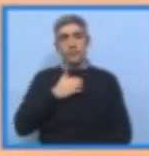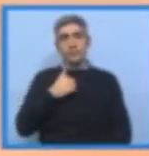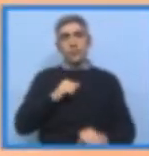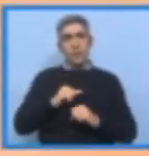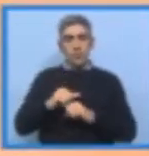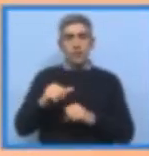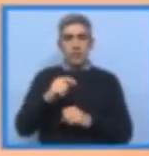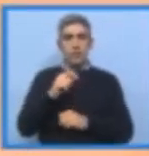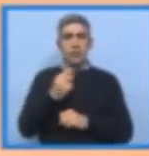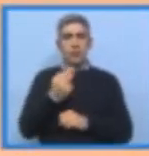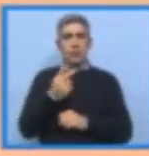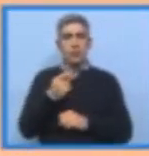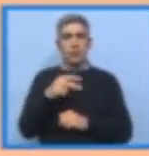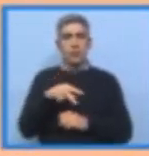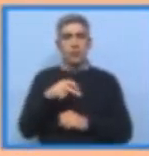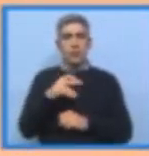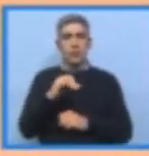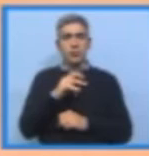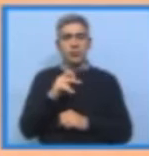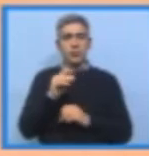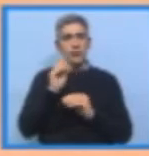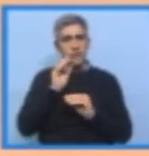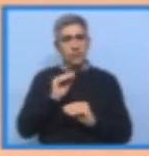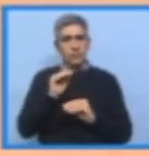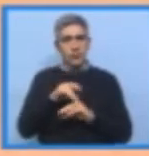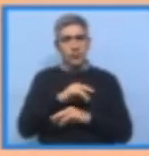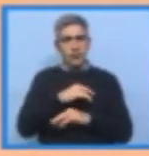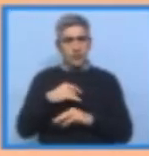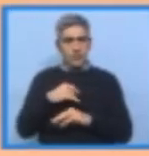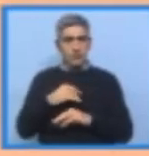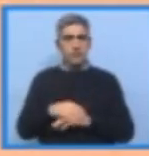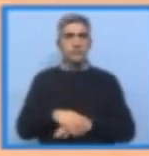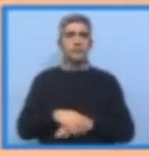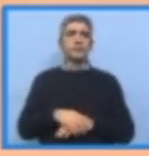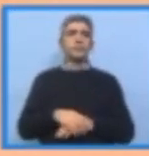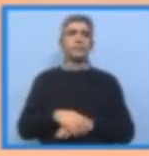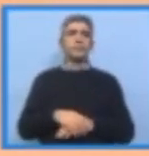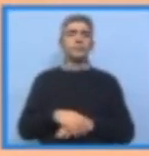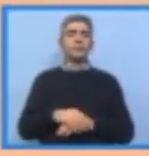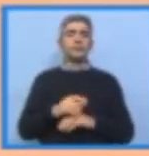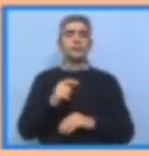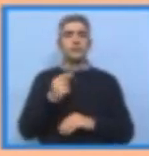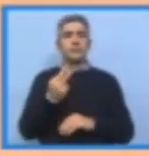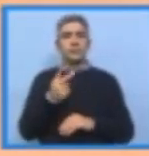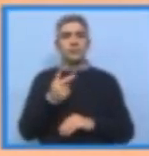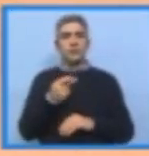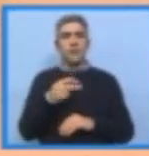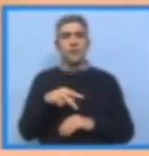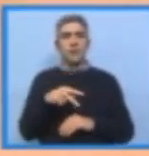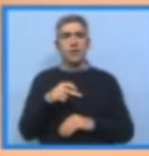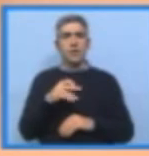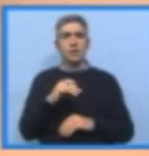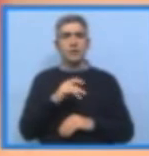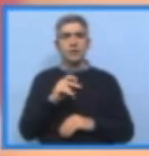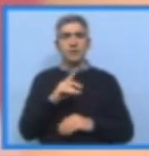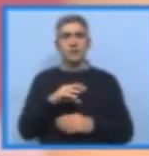contra a eutanásia, até por uma questão de formação médica, mas a eutanásia não tem que fazer